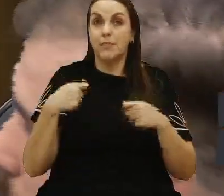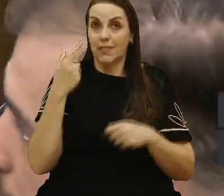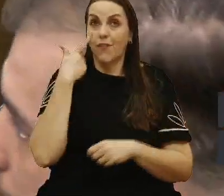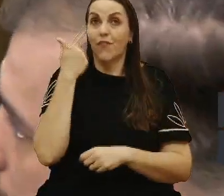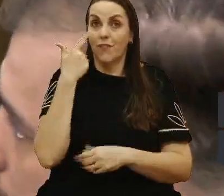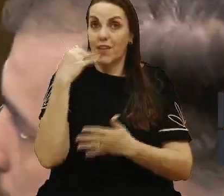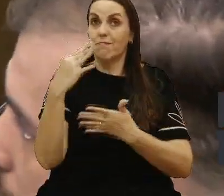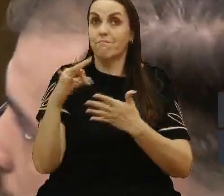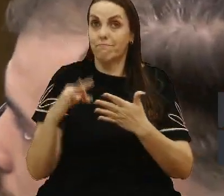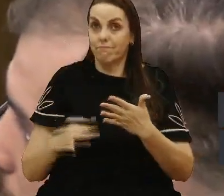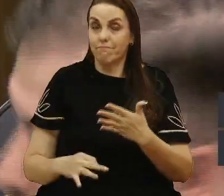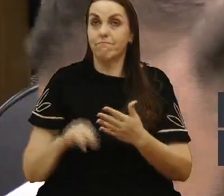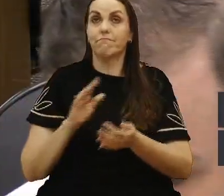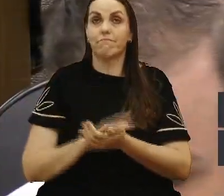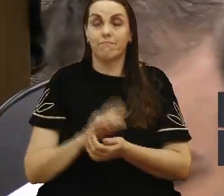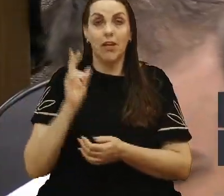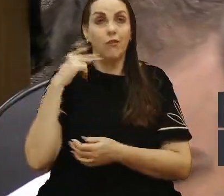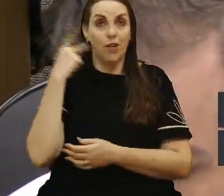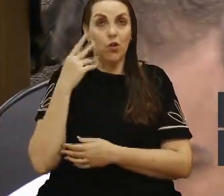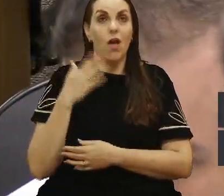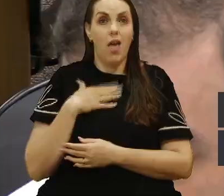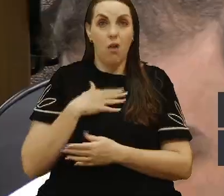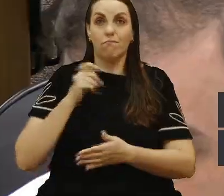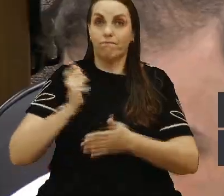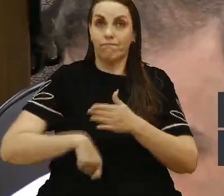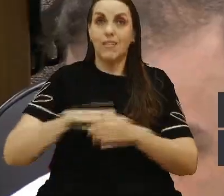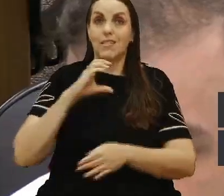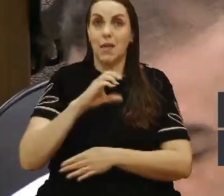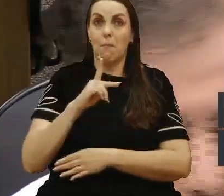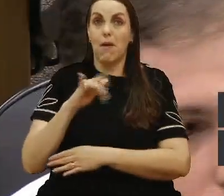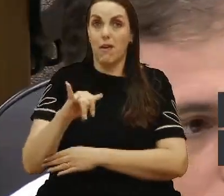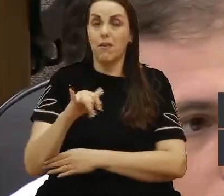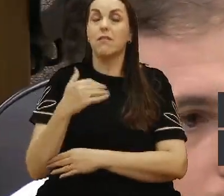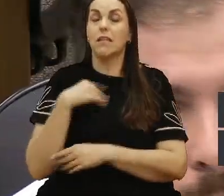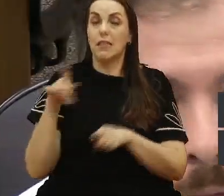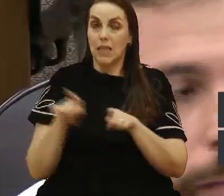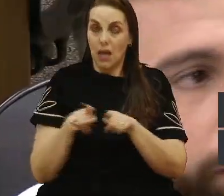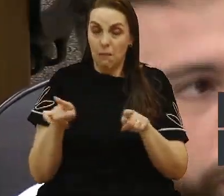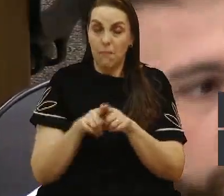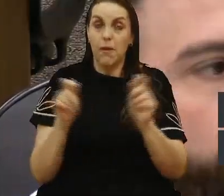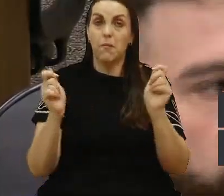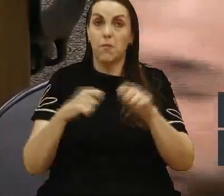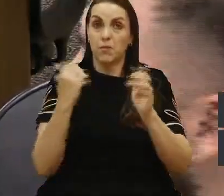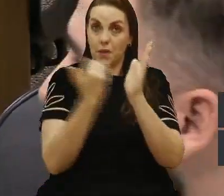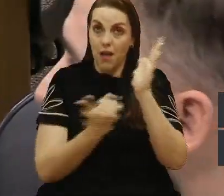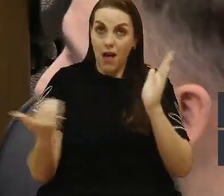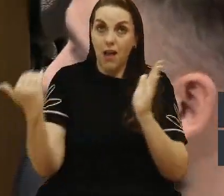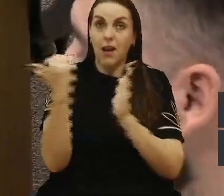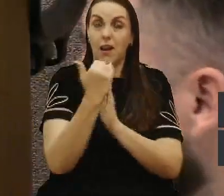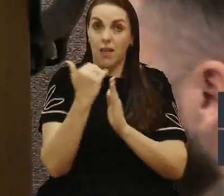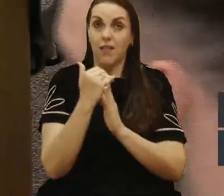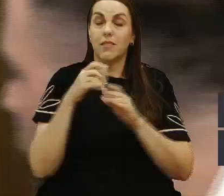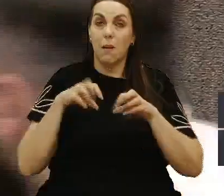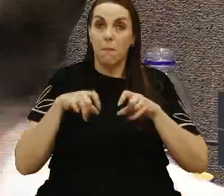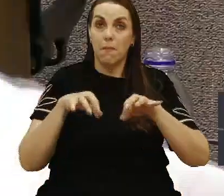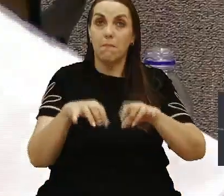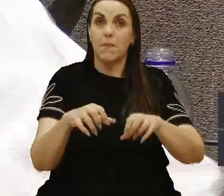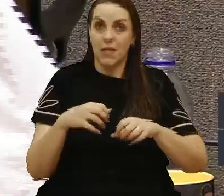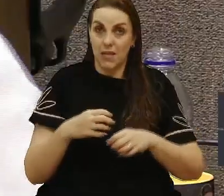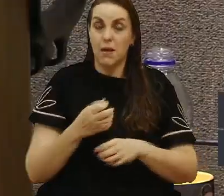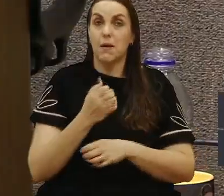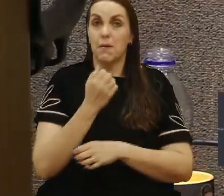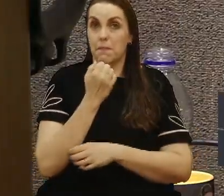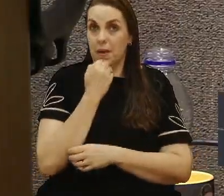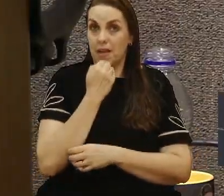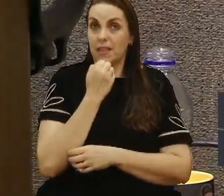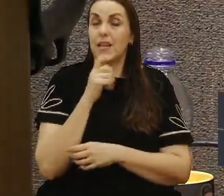Vereador, assino a questão da CPI, inclusive, acho que podemos colocar, além da questão da brita, podemos colocar a